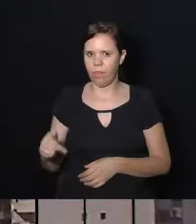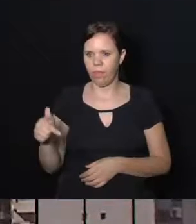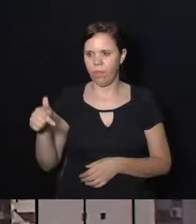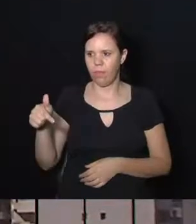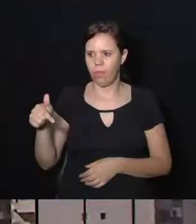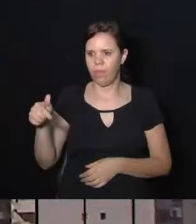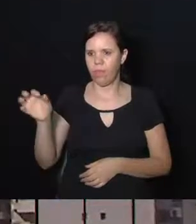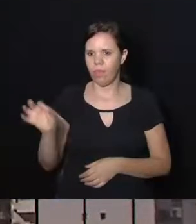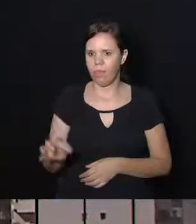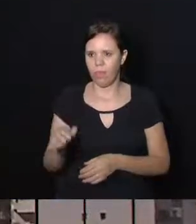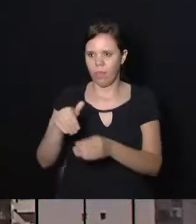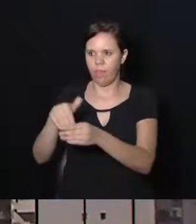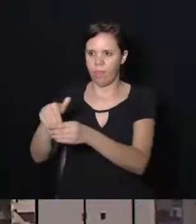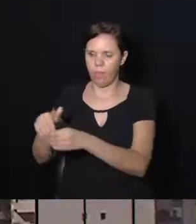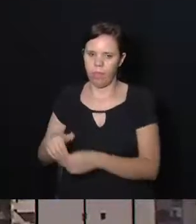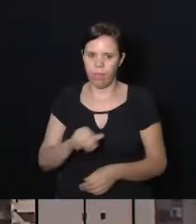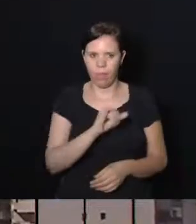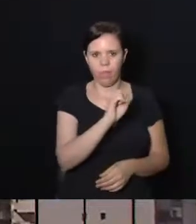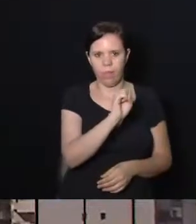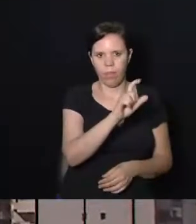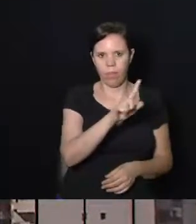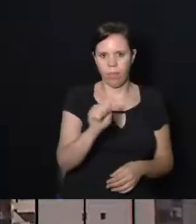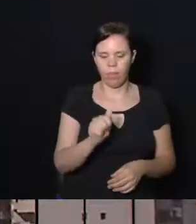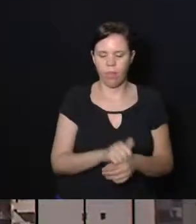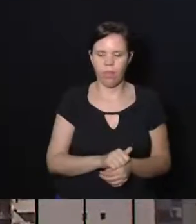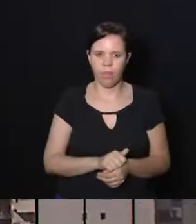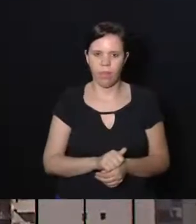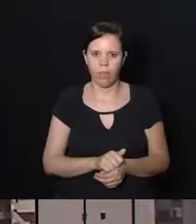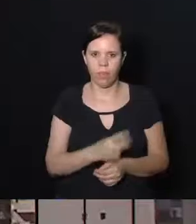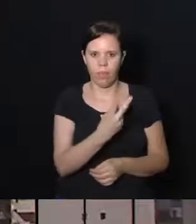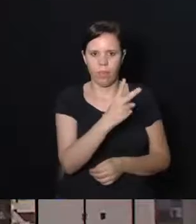32,7% dos votos, a Isabela Dalpós com